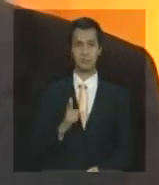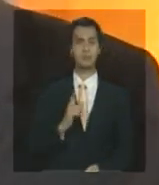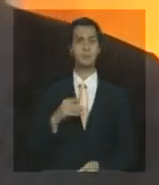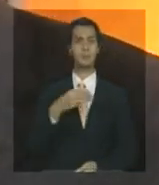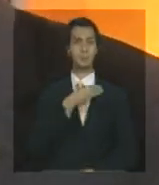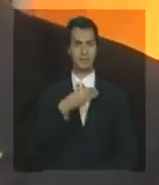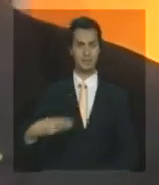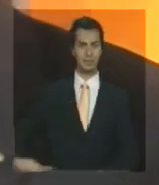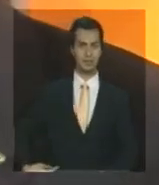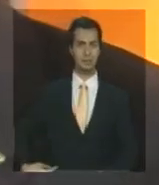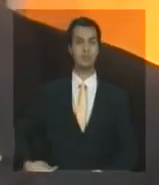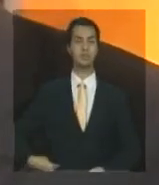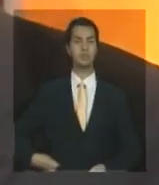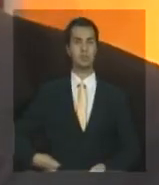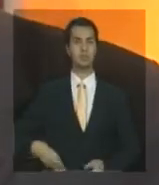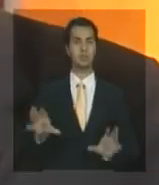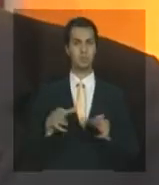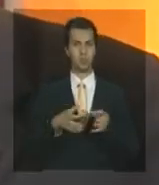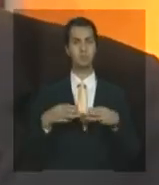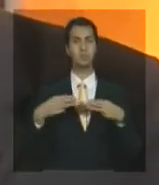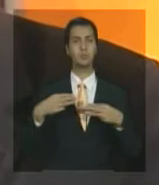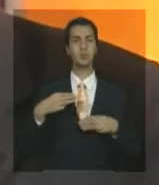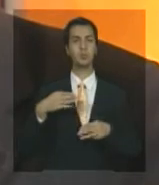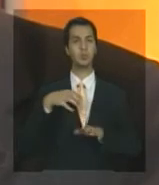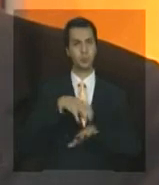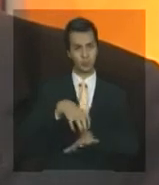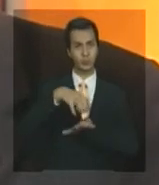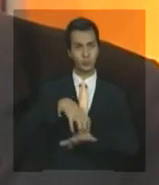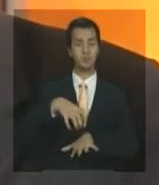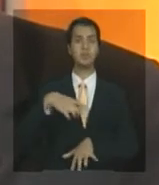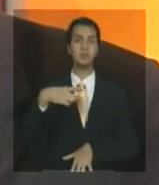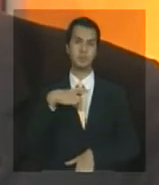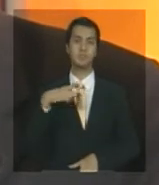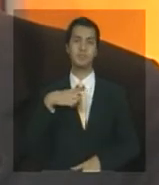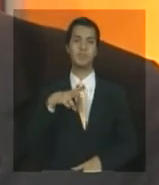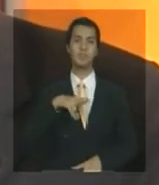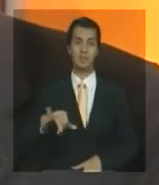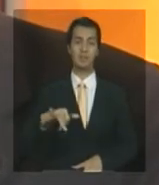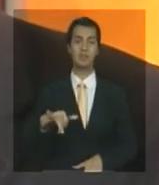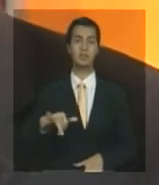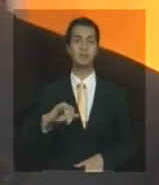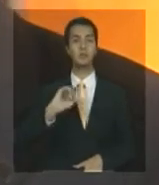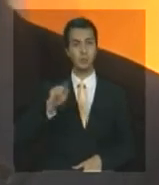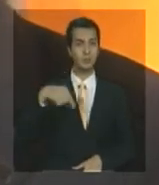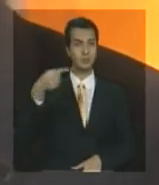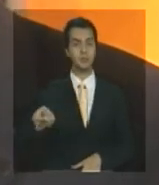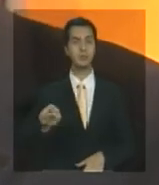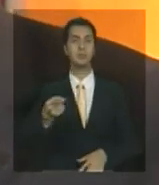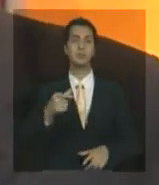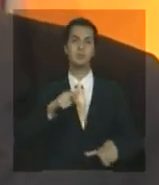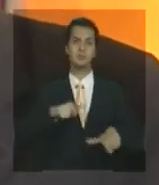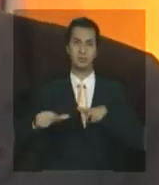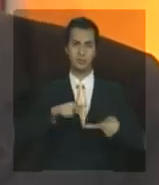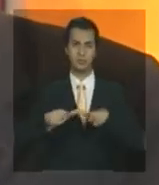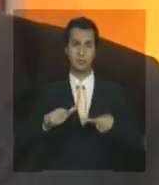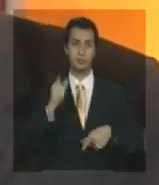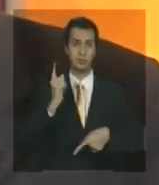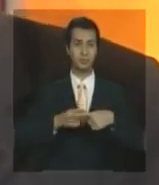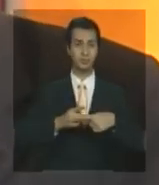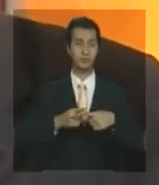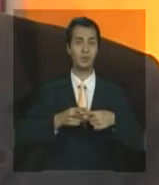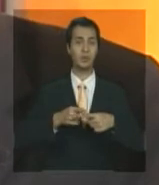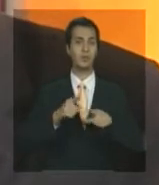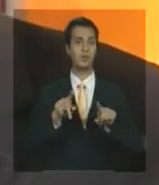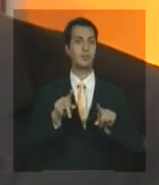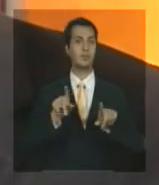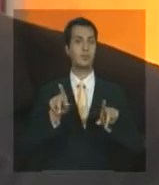turismo dos países que compõem os BRICS vai ser a próxima atividade que vamos ter. Porque a expressão